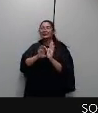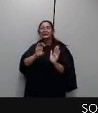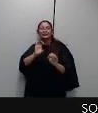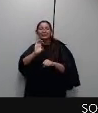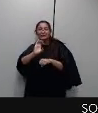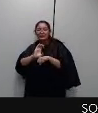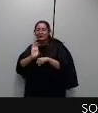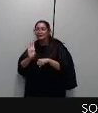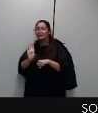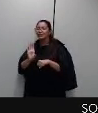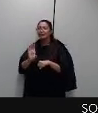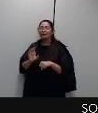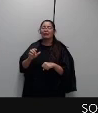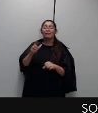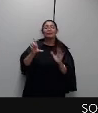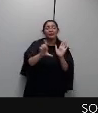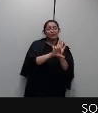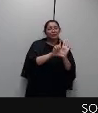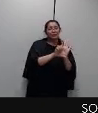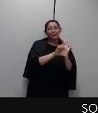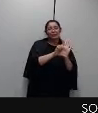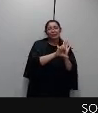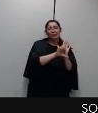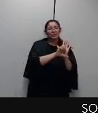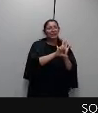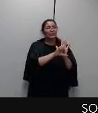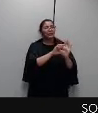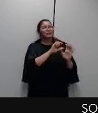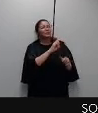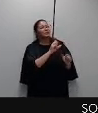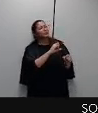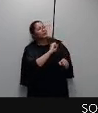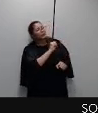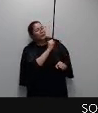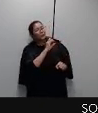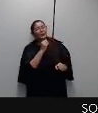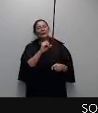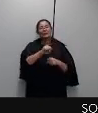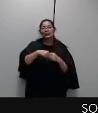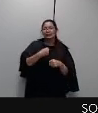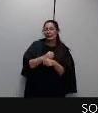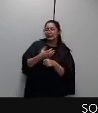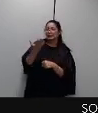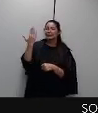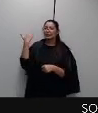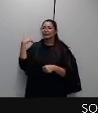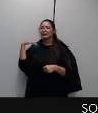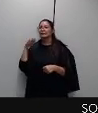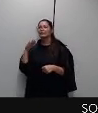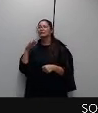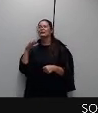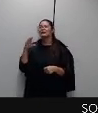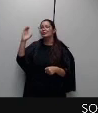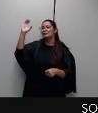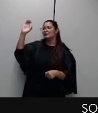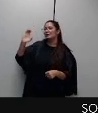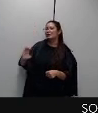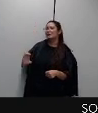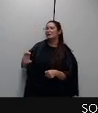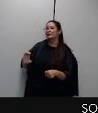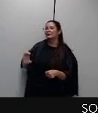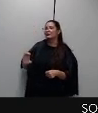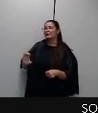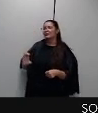lei 6830/80 traduza a linha primária na prevenção de porém outros cenários